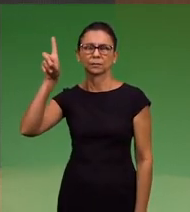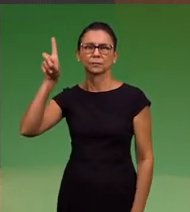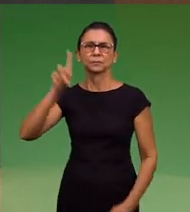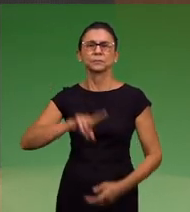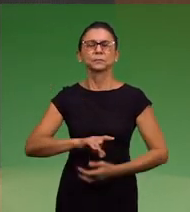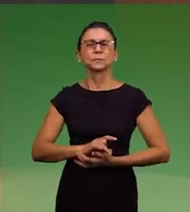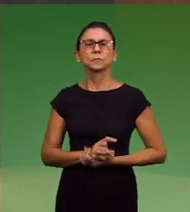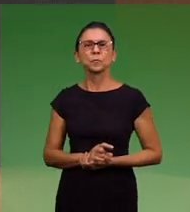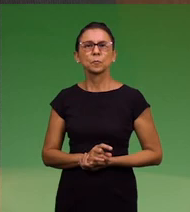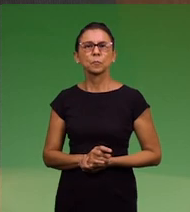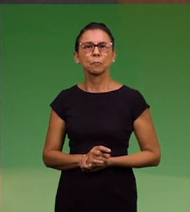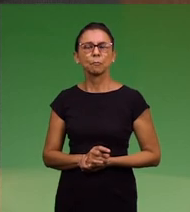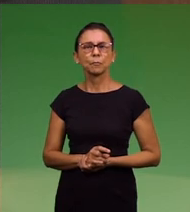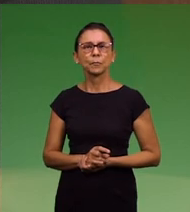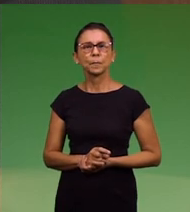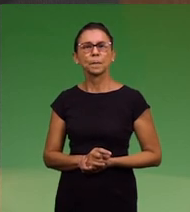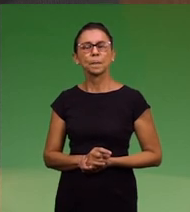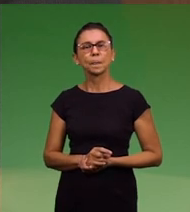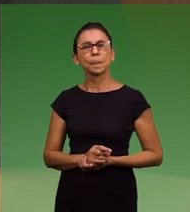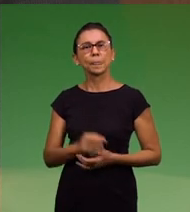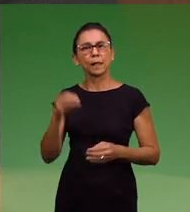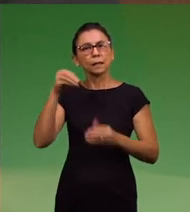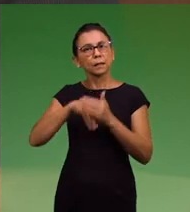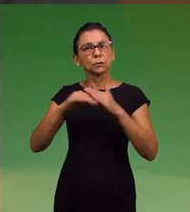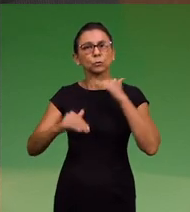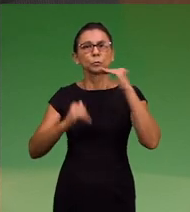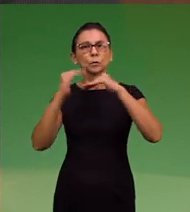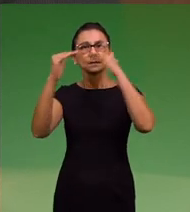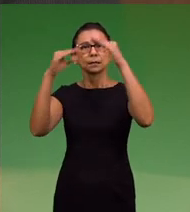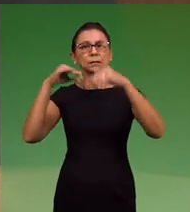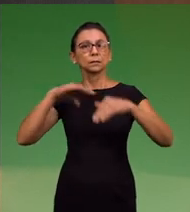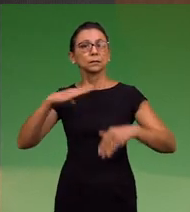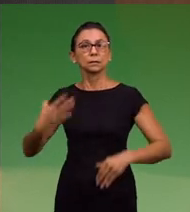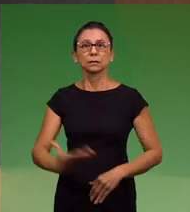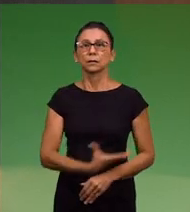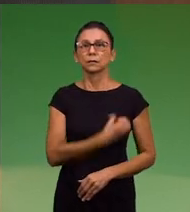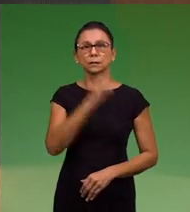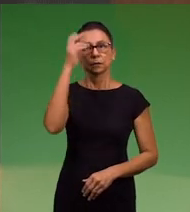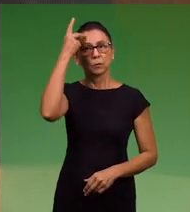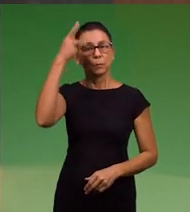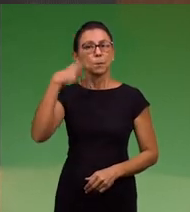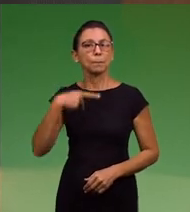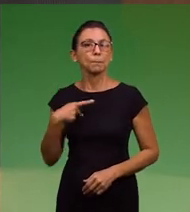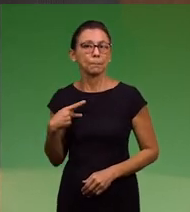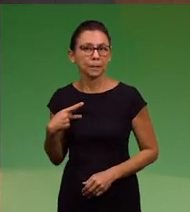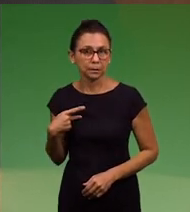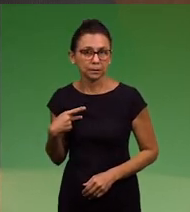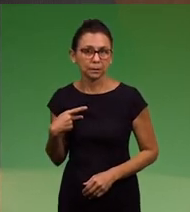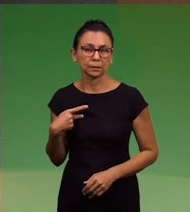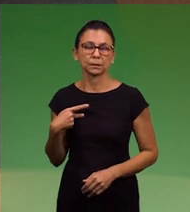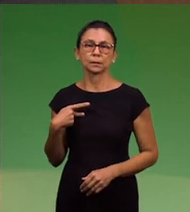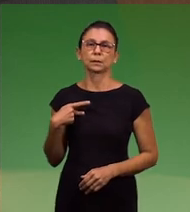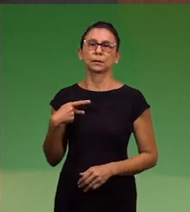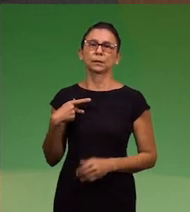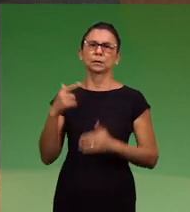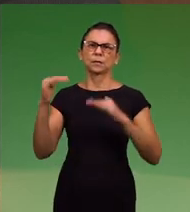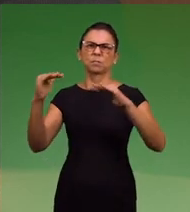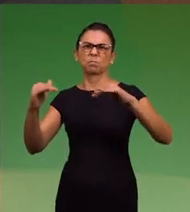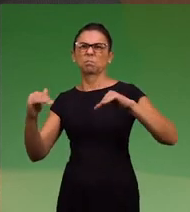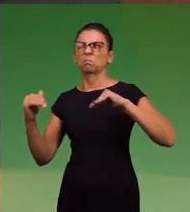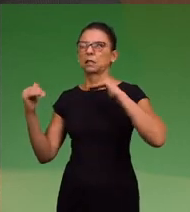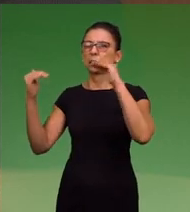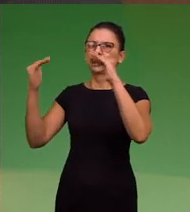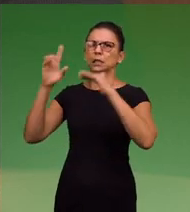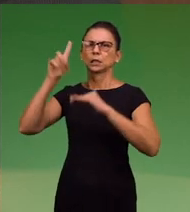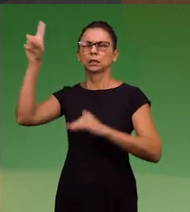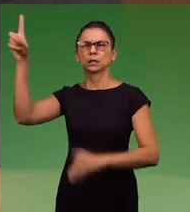eternidade e que vem nesse processo para resgatar o homem. Então quando nós falamos dessa soberania de